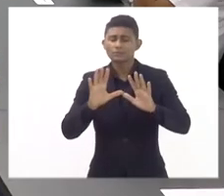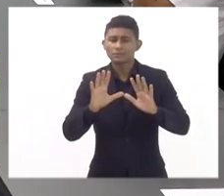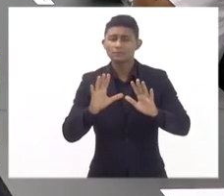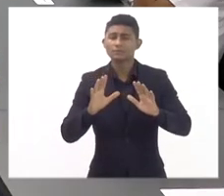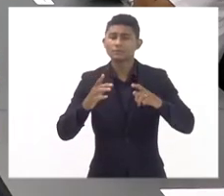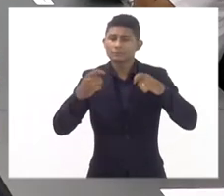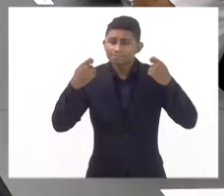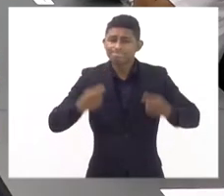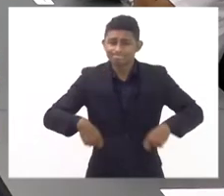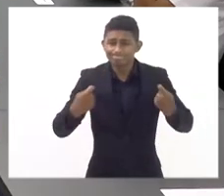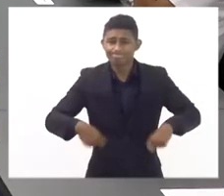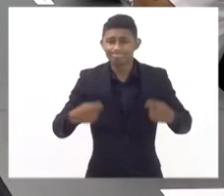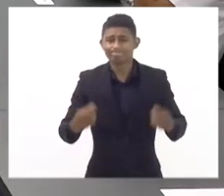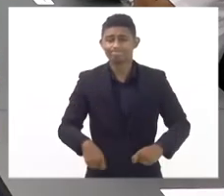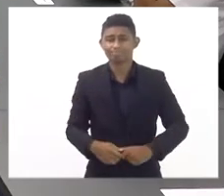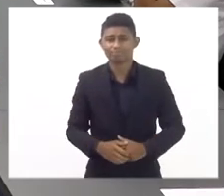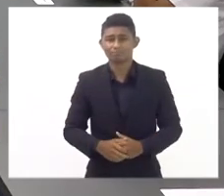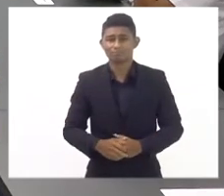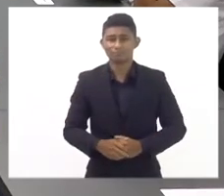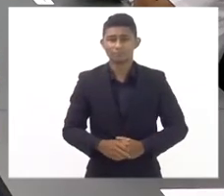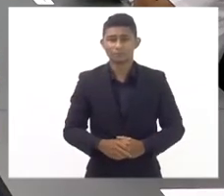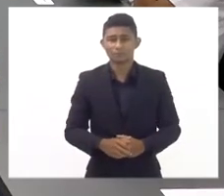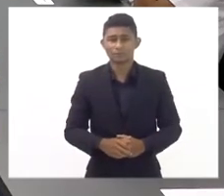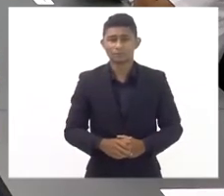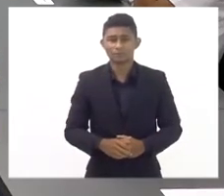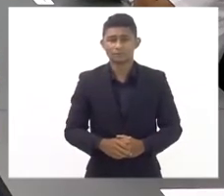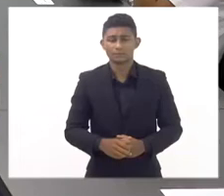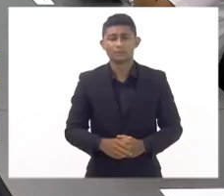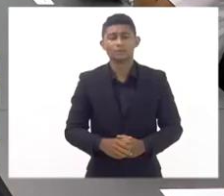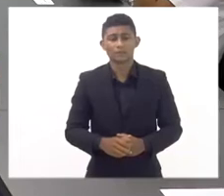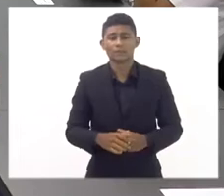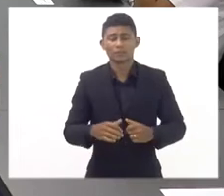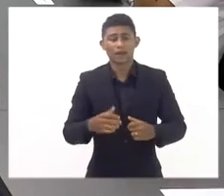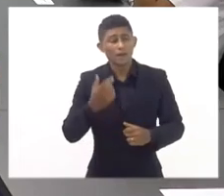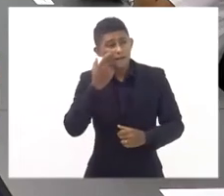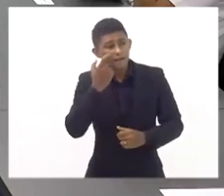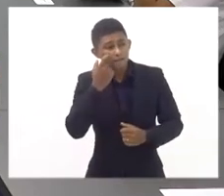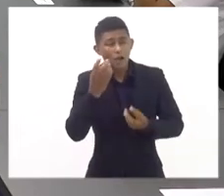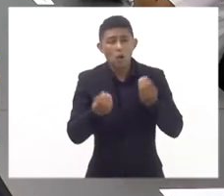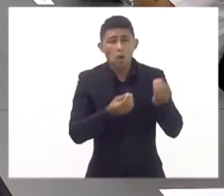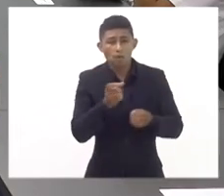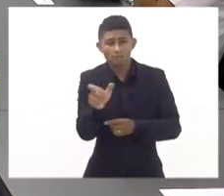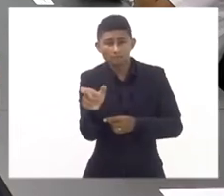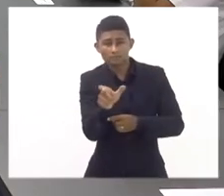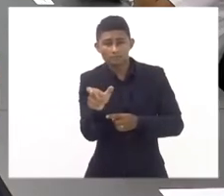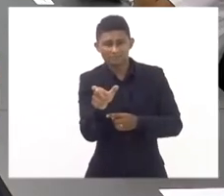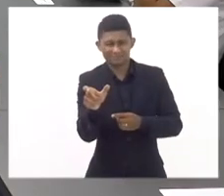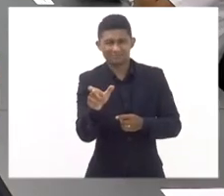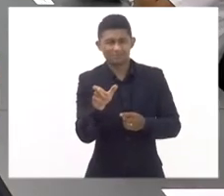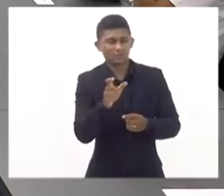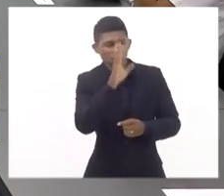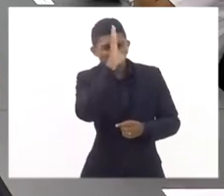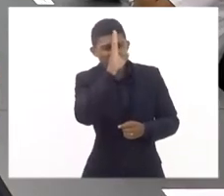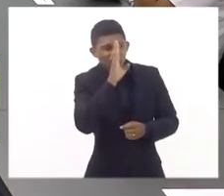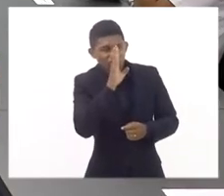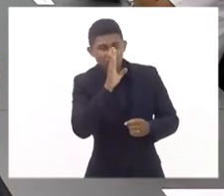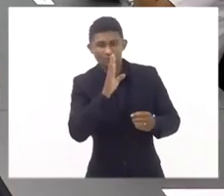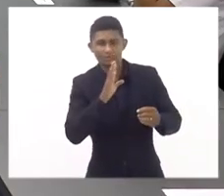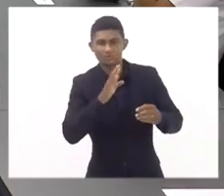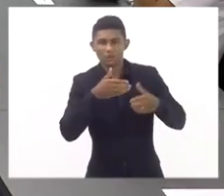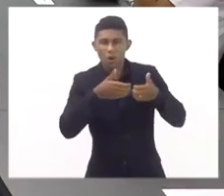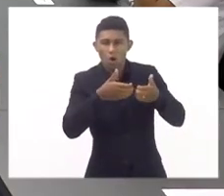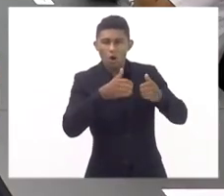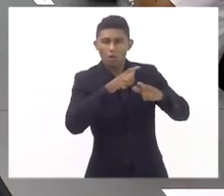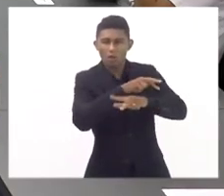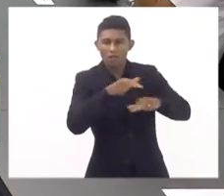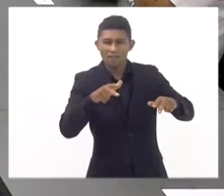viabilizar o passe livre, não só para para quem está estudando, mas para